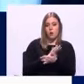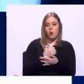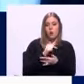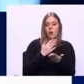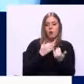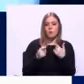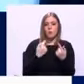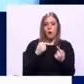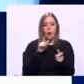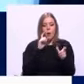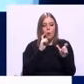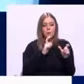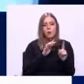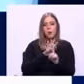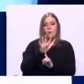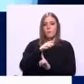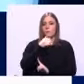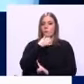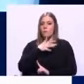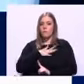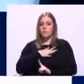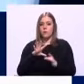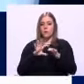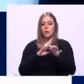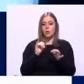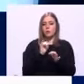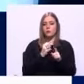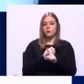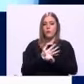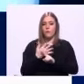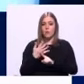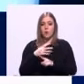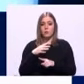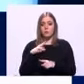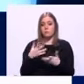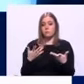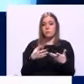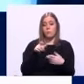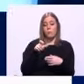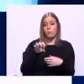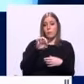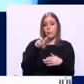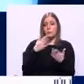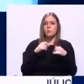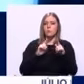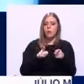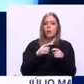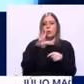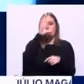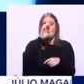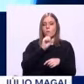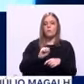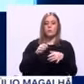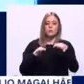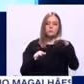influência do Benfica em várias instituições do país, a começar pelo governo, pelos tribunais, pela imprensa,